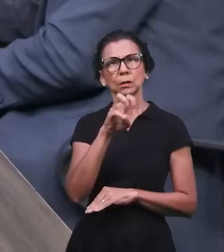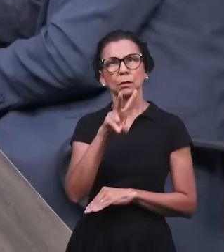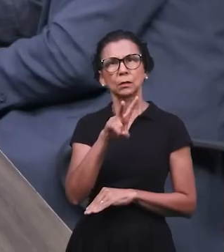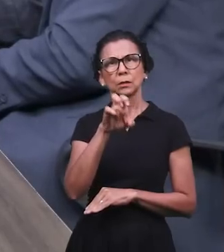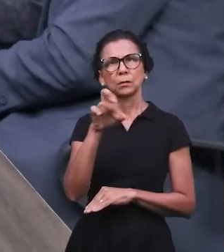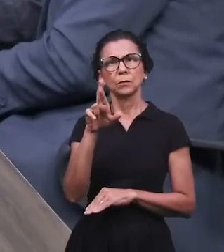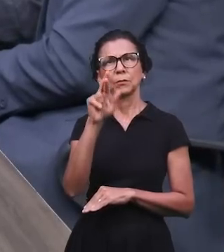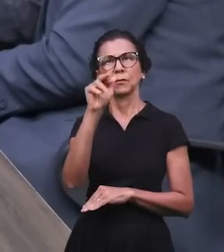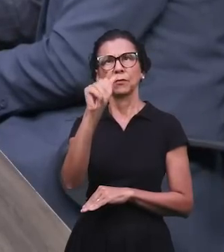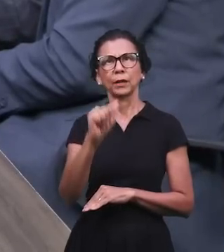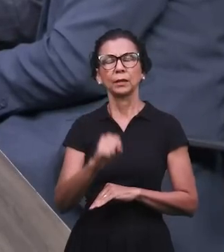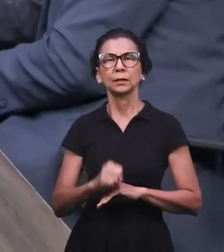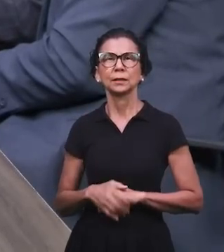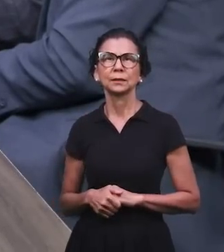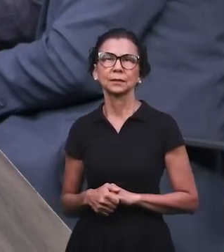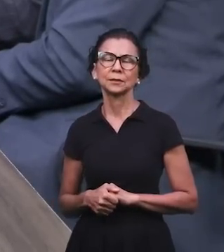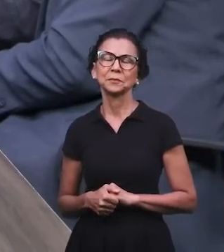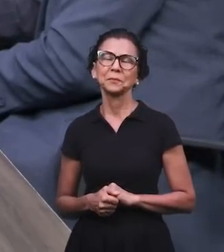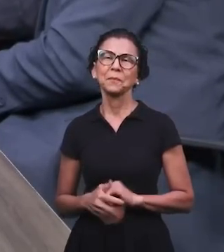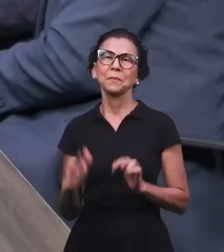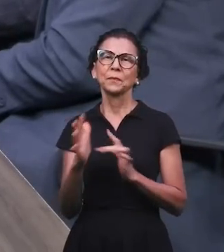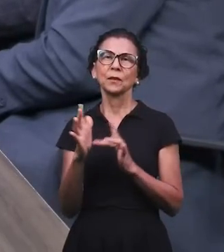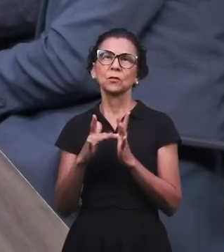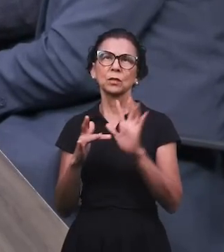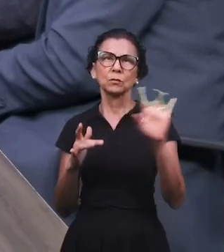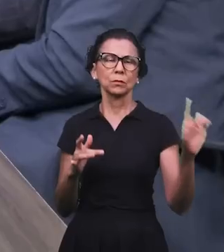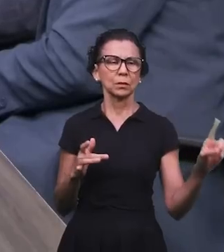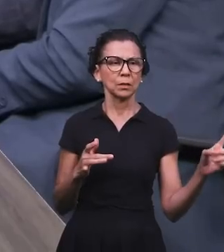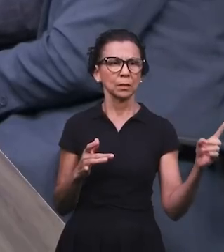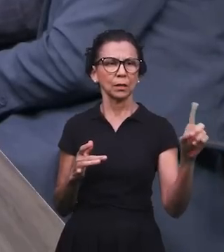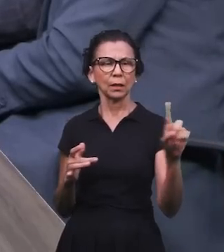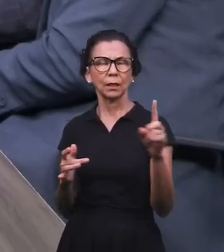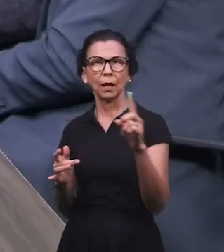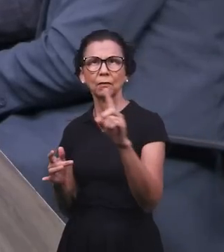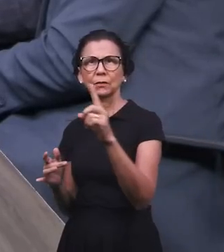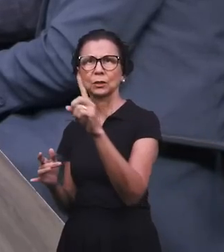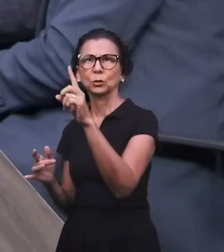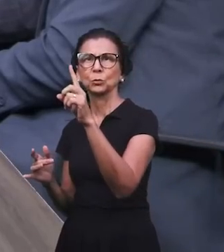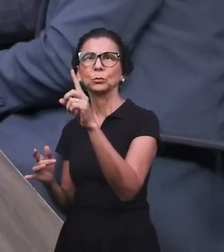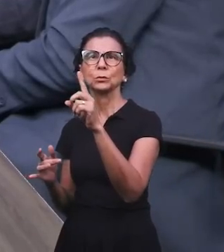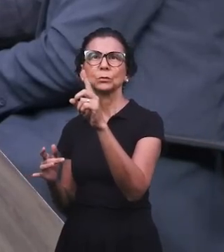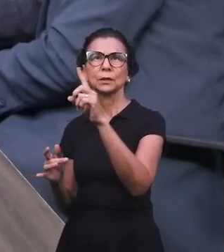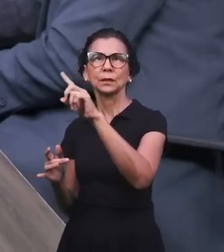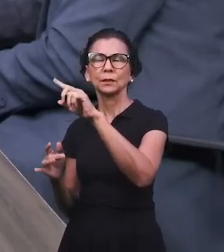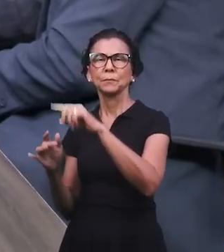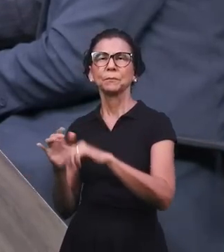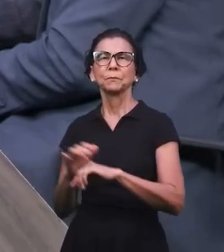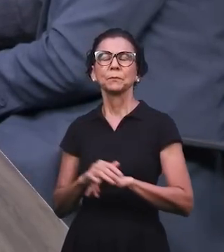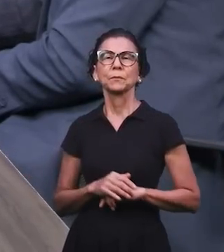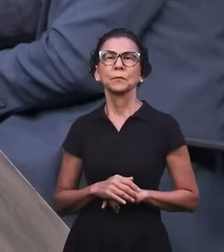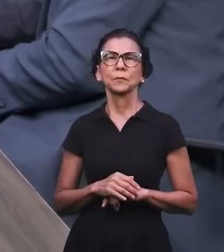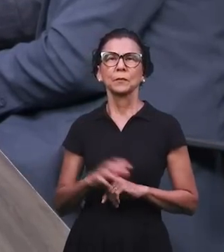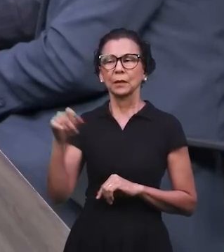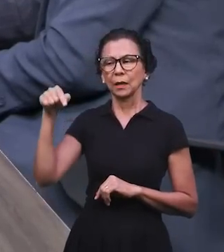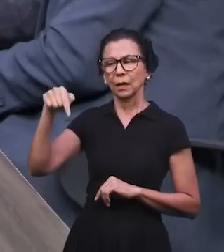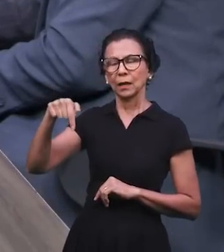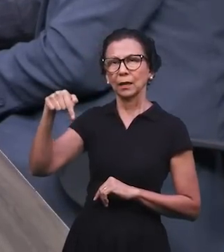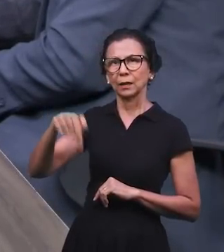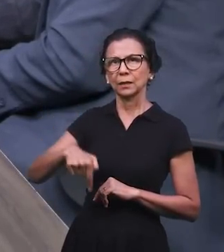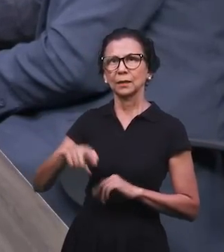Porta do Ouro, descia. Aqui ele se reunia com os seus discípulos. Aqui ele cantou o